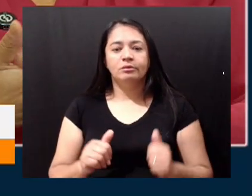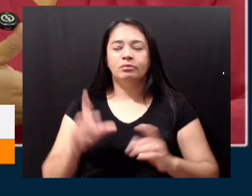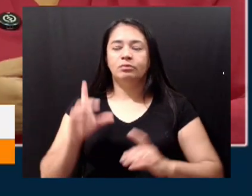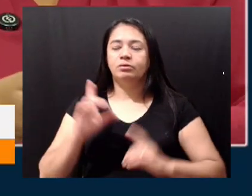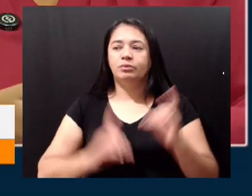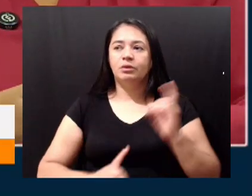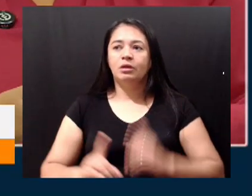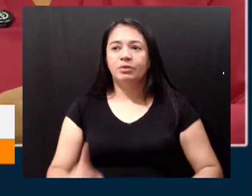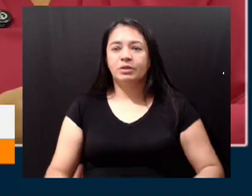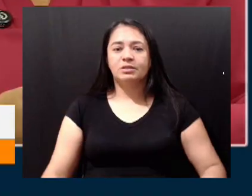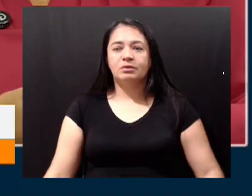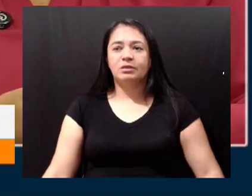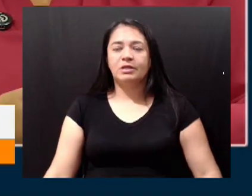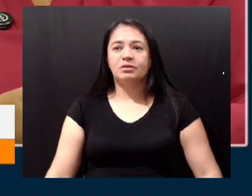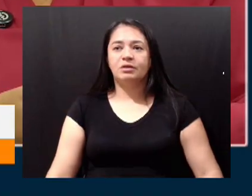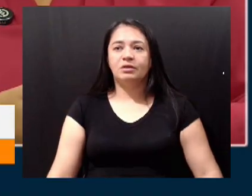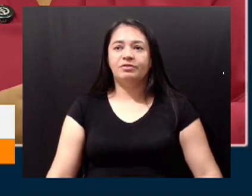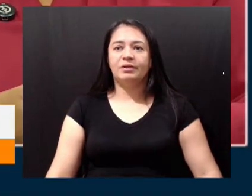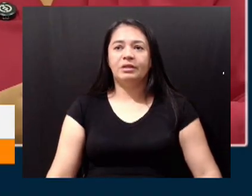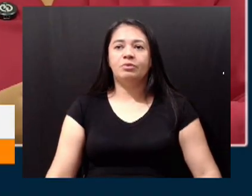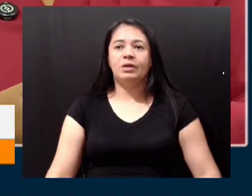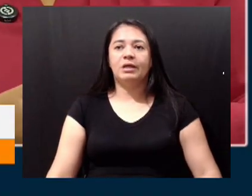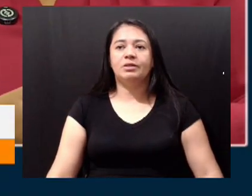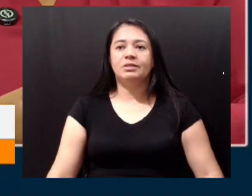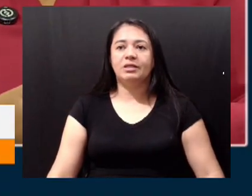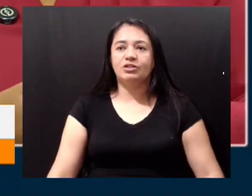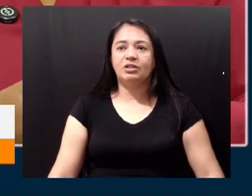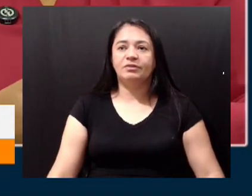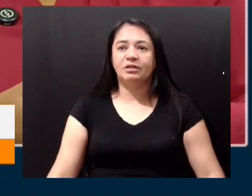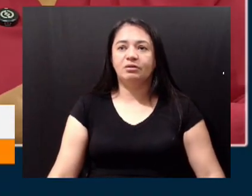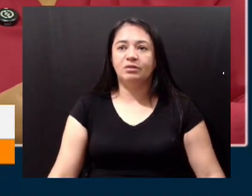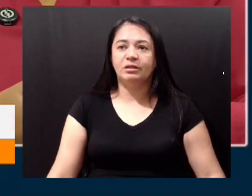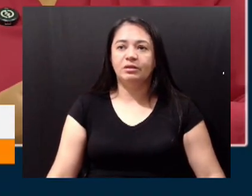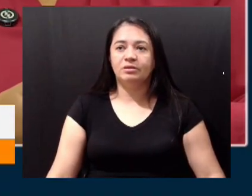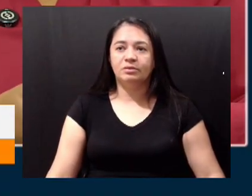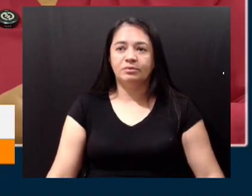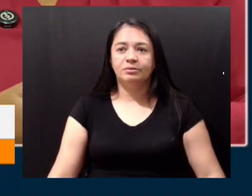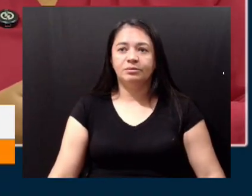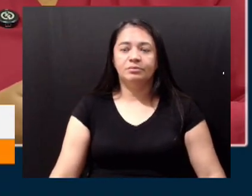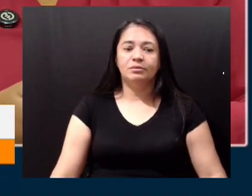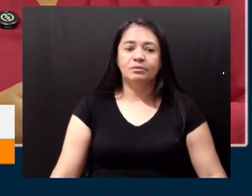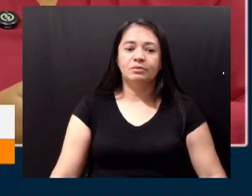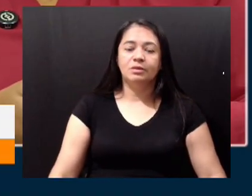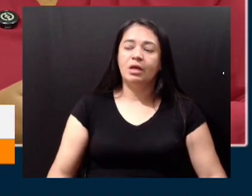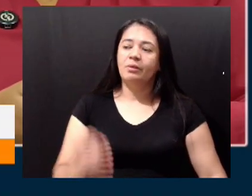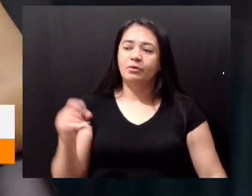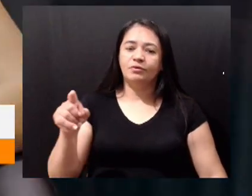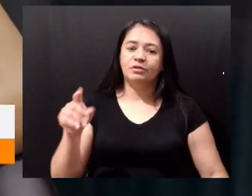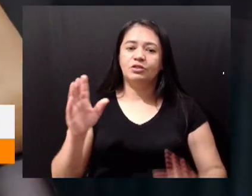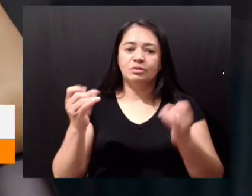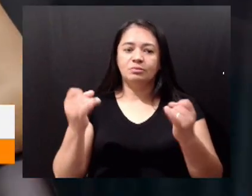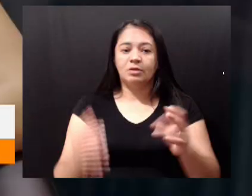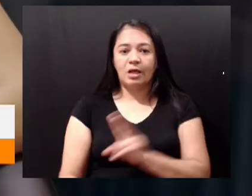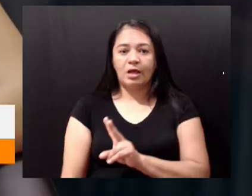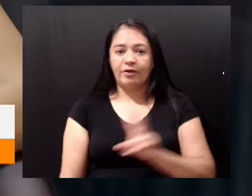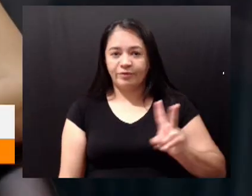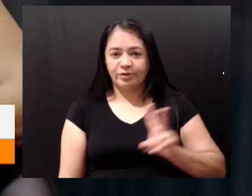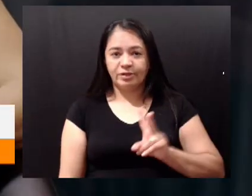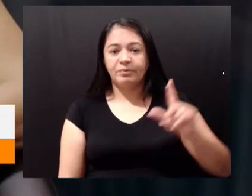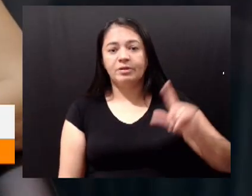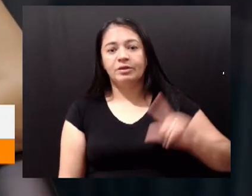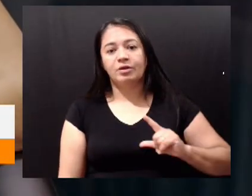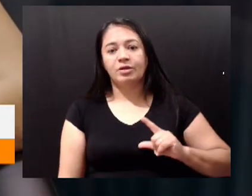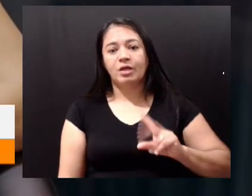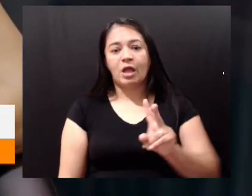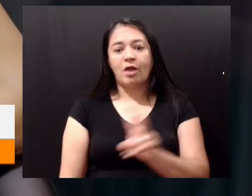fazendo suplementação de vitamina B12. Então, esse é um ponto importante que você notou. As vitaminas, existe essa questão, vitamina